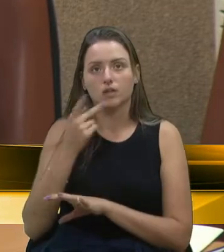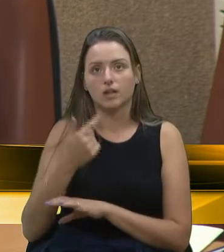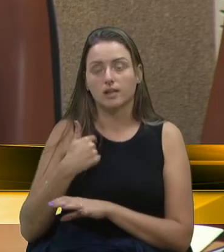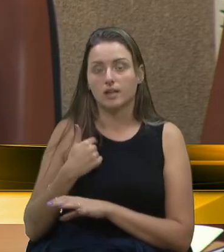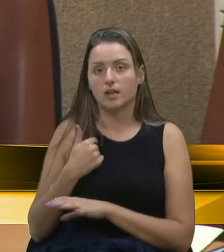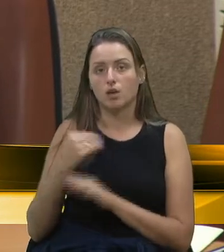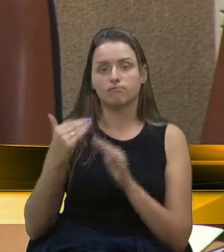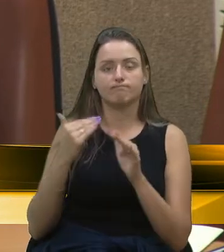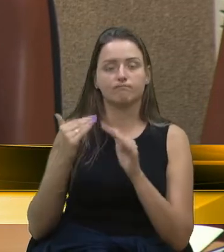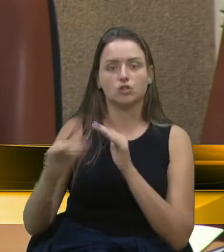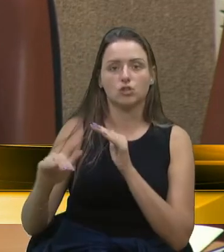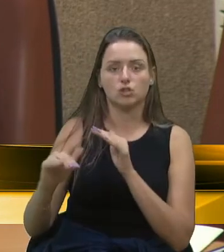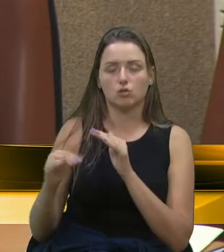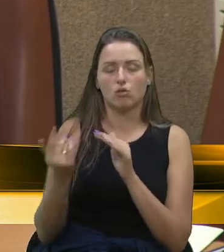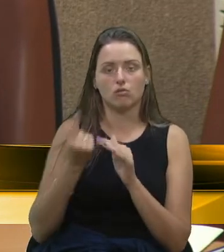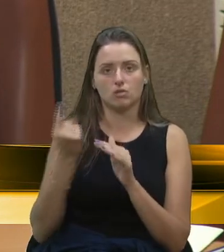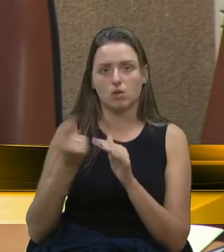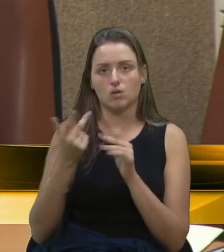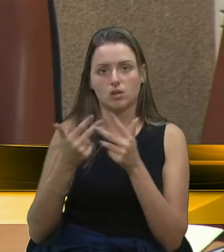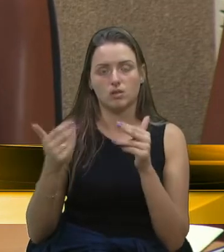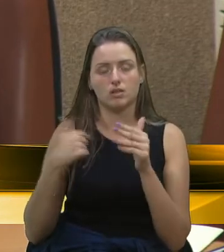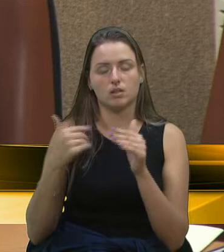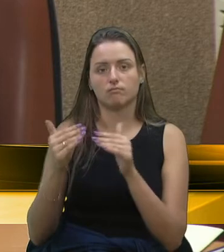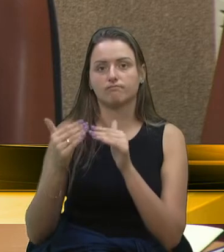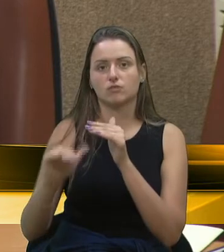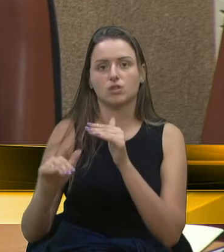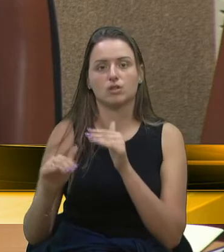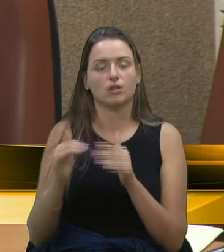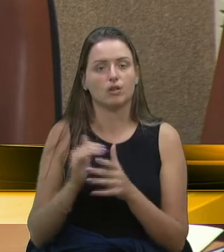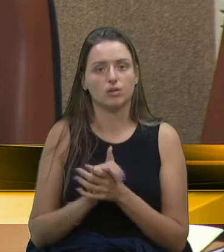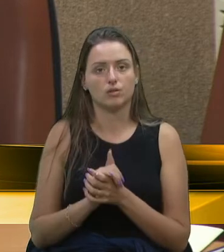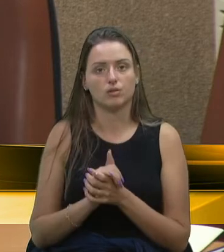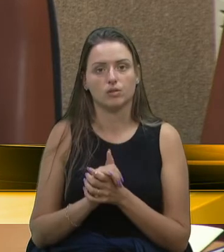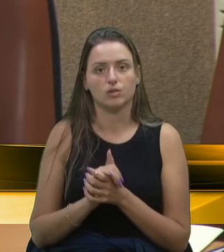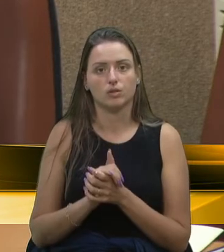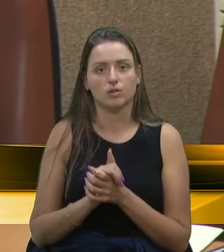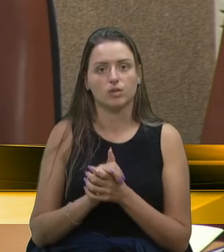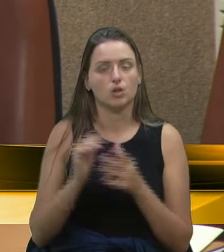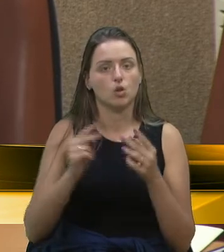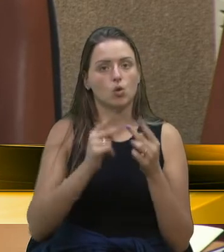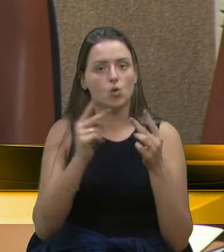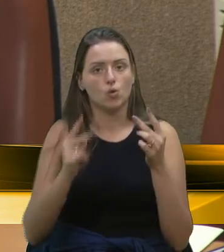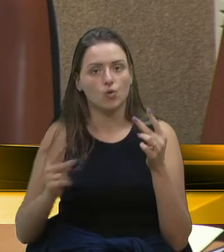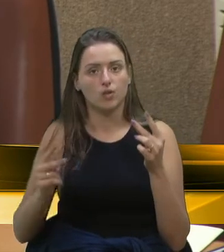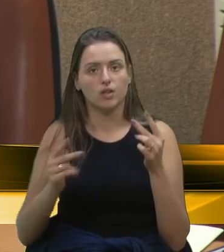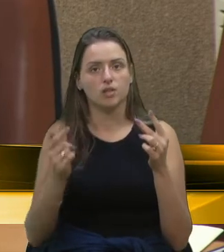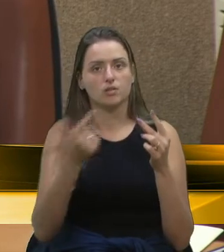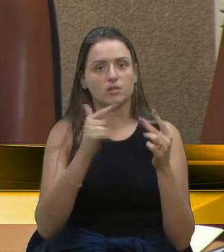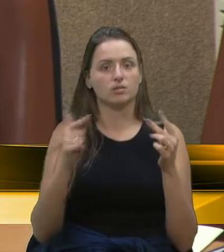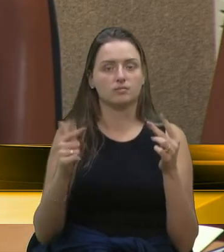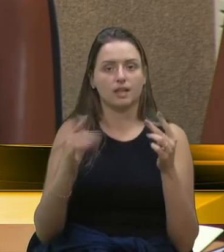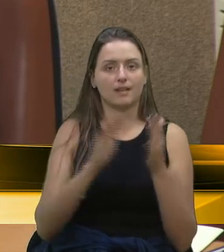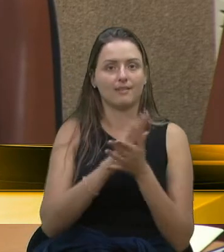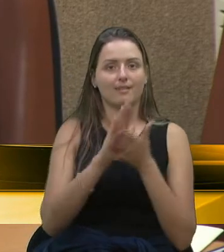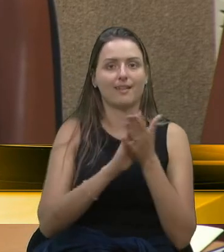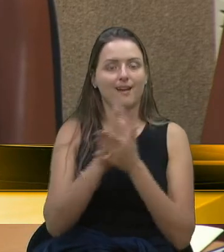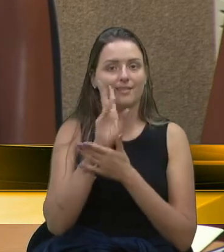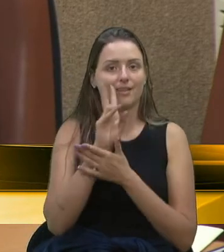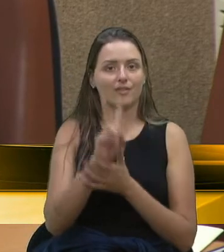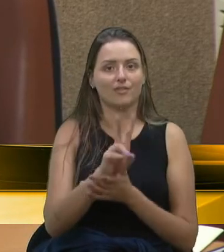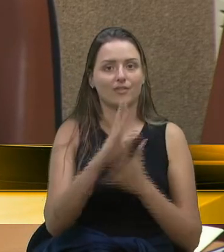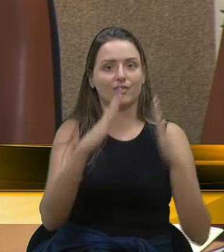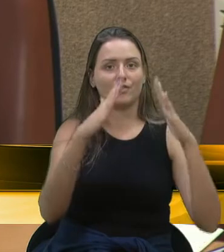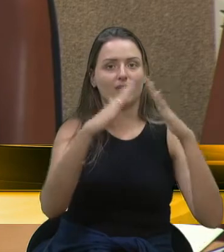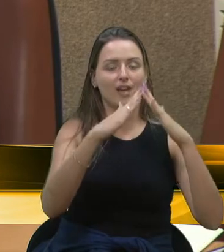a discordar é o seguinte: o vírus não tem nada a ver com uma telha que está vazando.